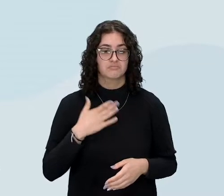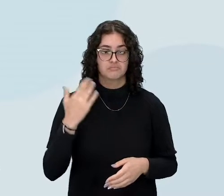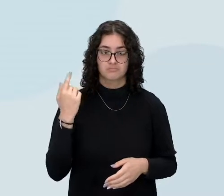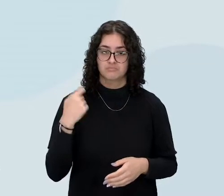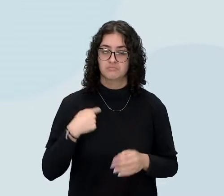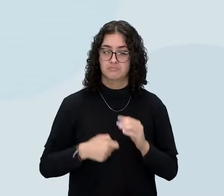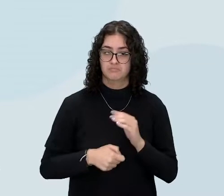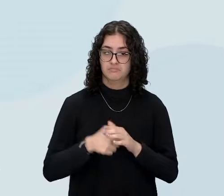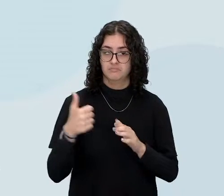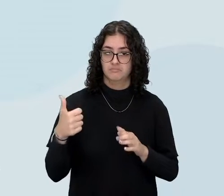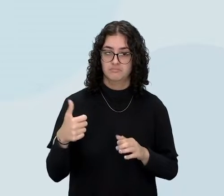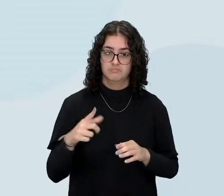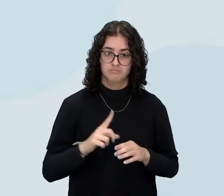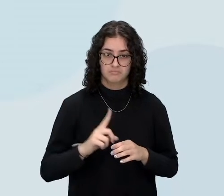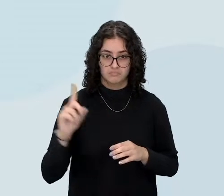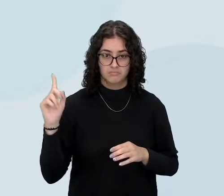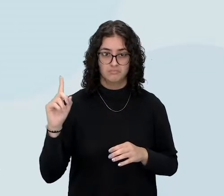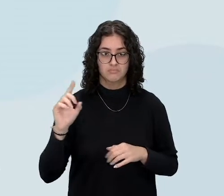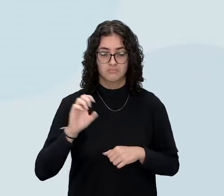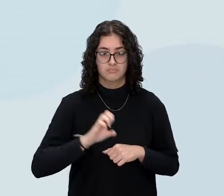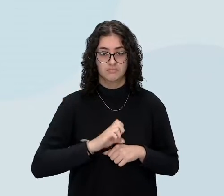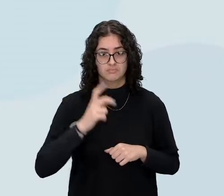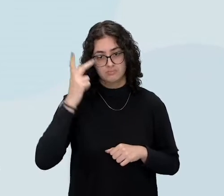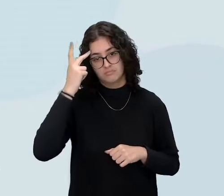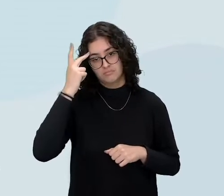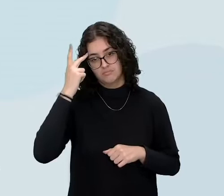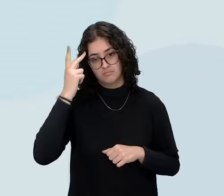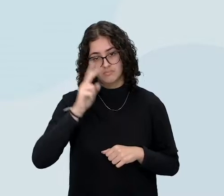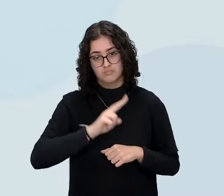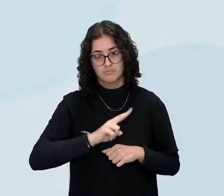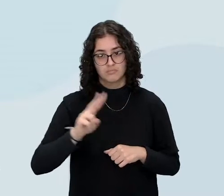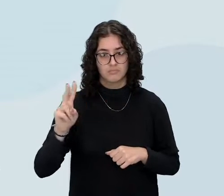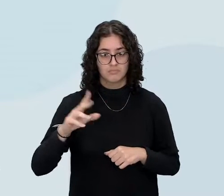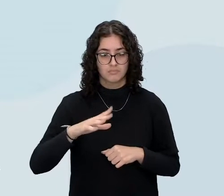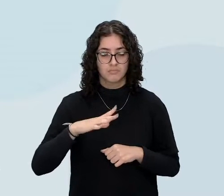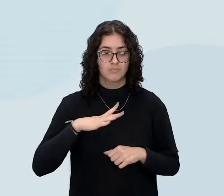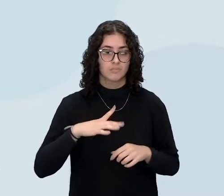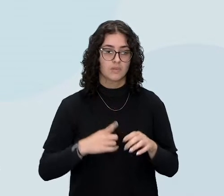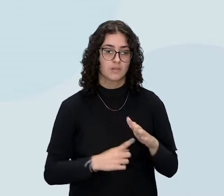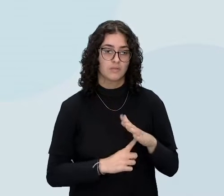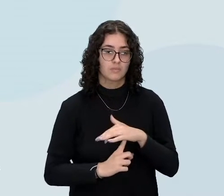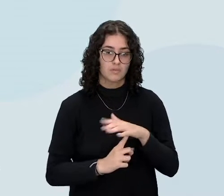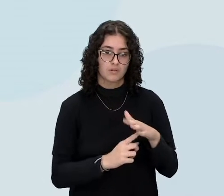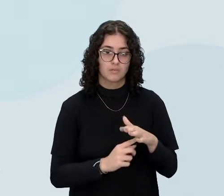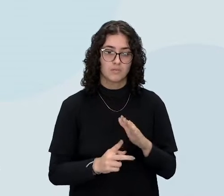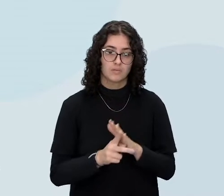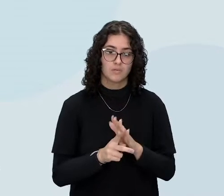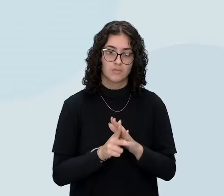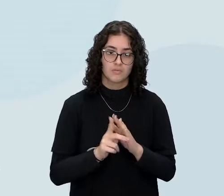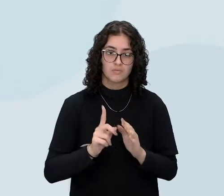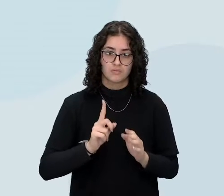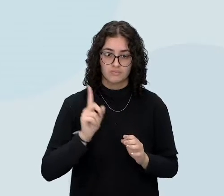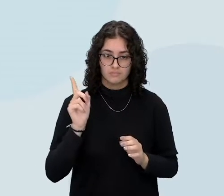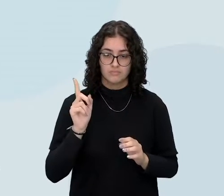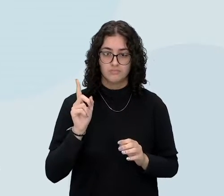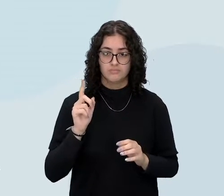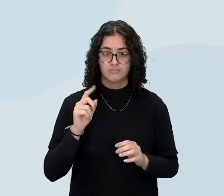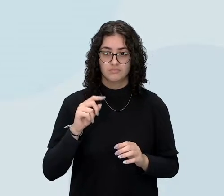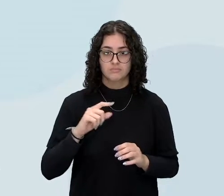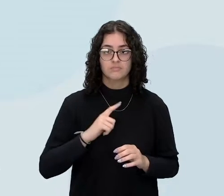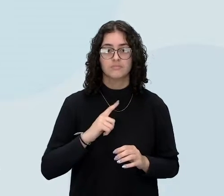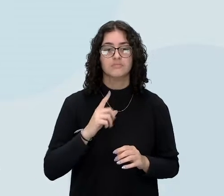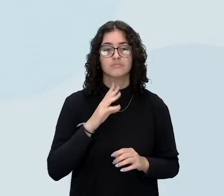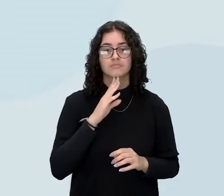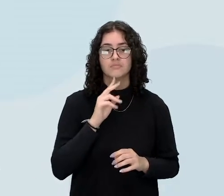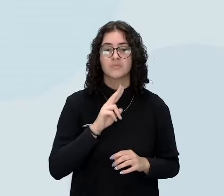né? No estado de São Paulo, que é chamado de Parque Estadual Turístico do Alto Ribeira, mais conhecido pela